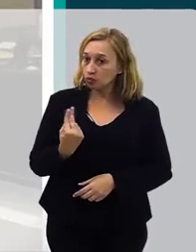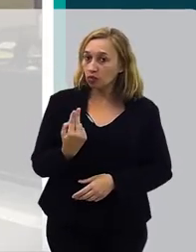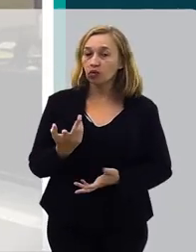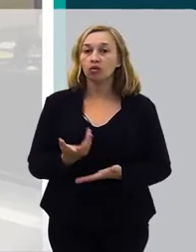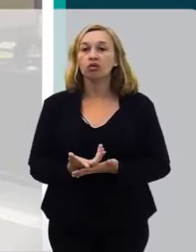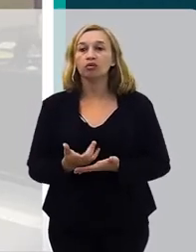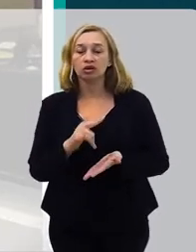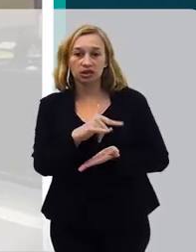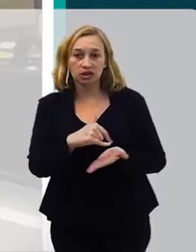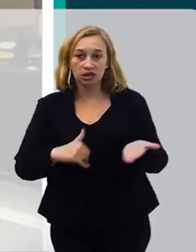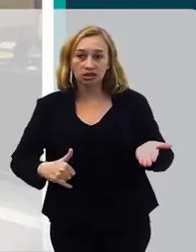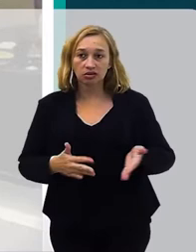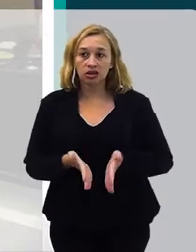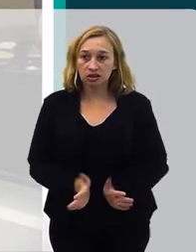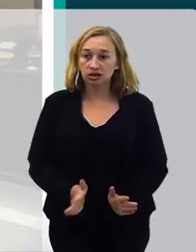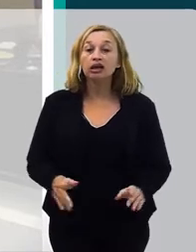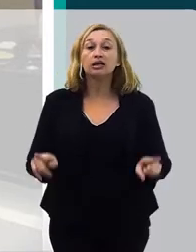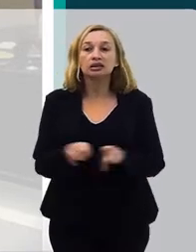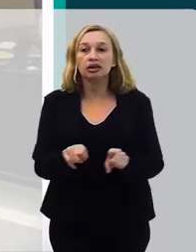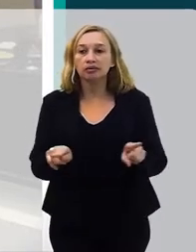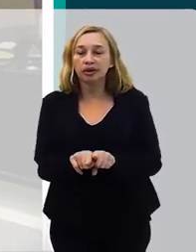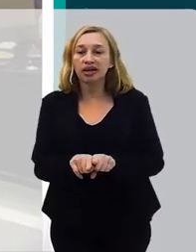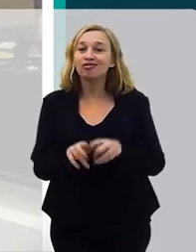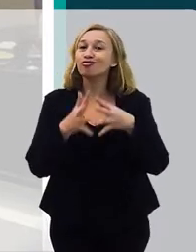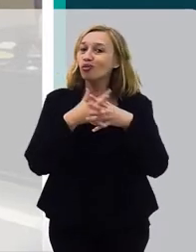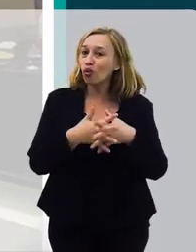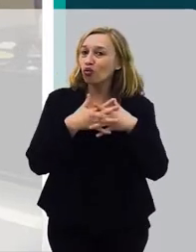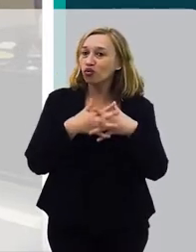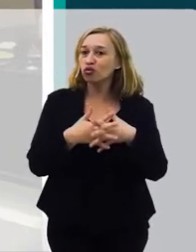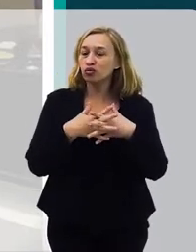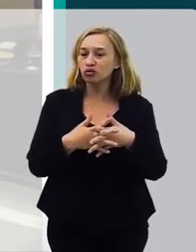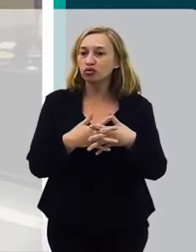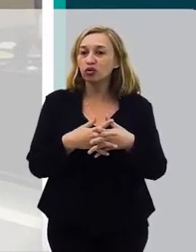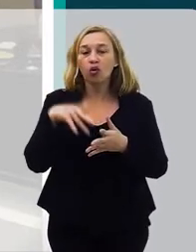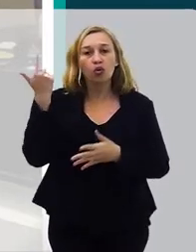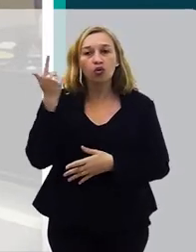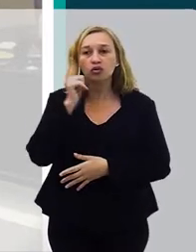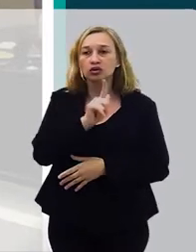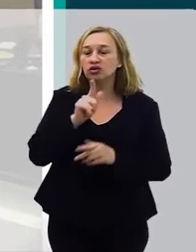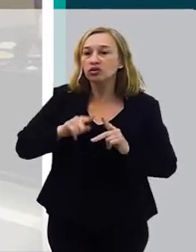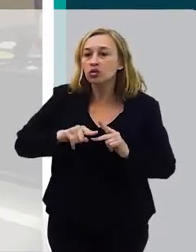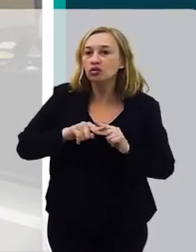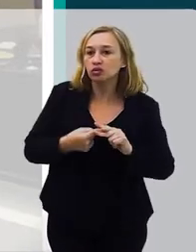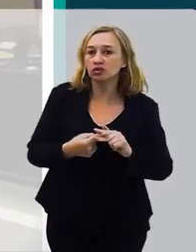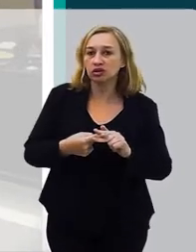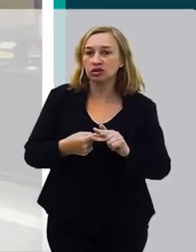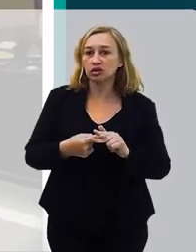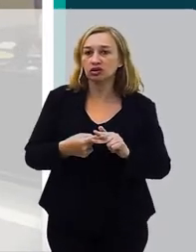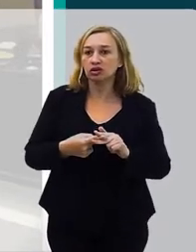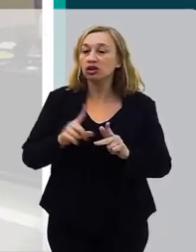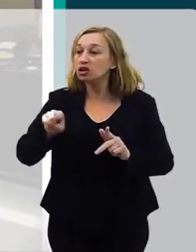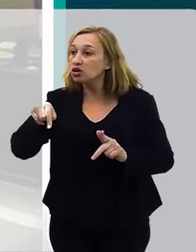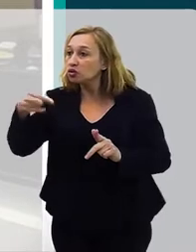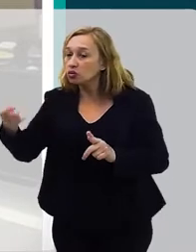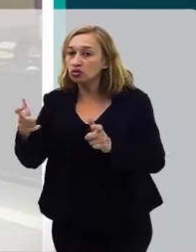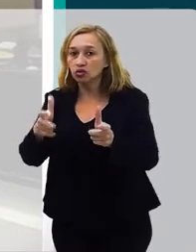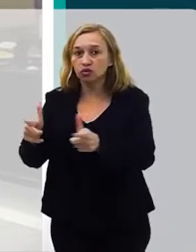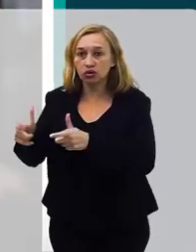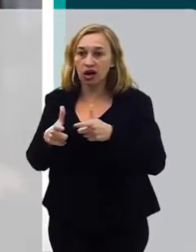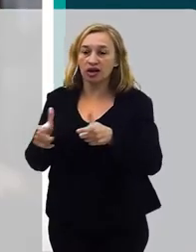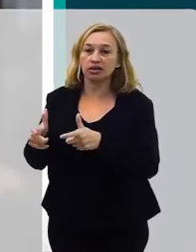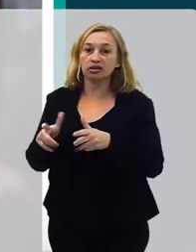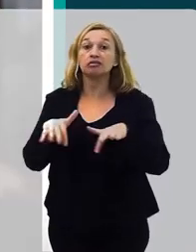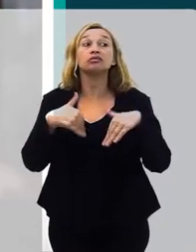nome, né, da certidão, foi também muito complicado conseguir regularizar em outras